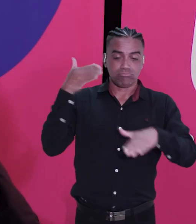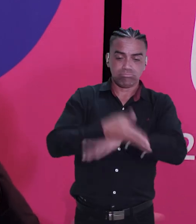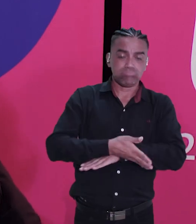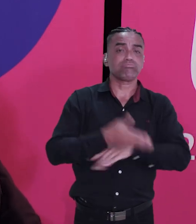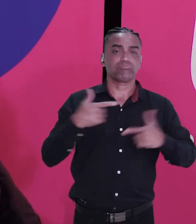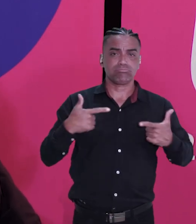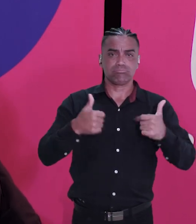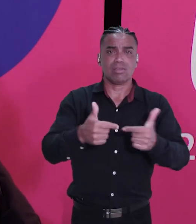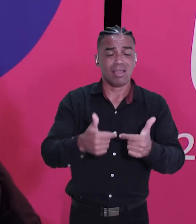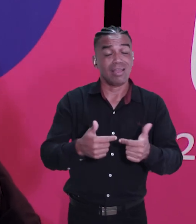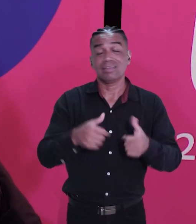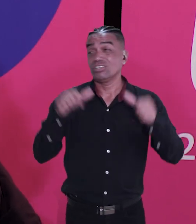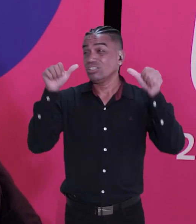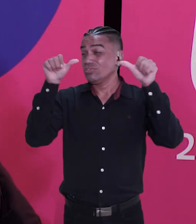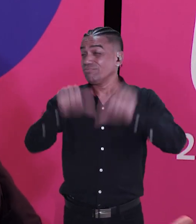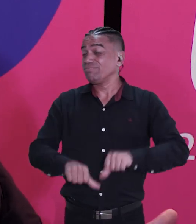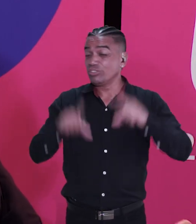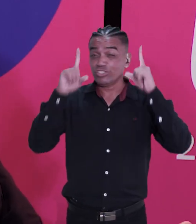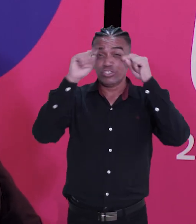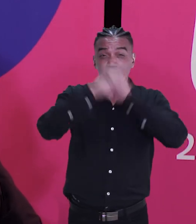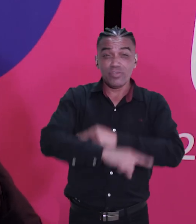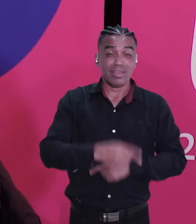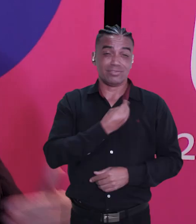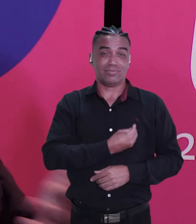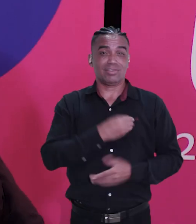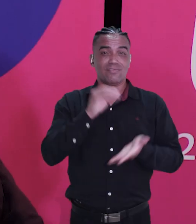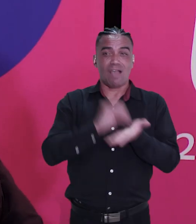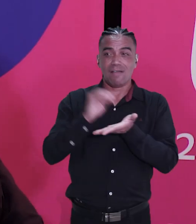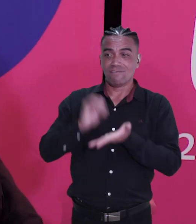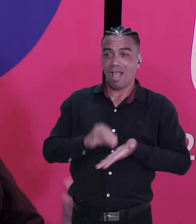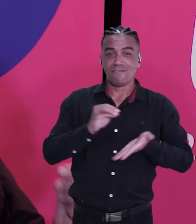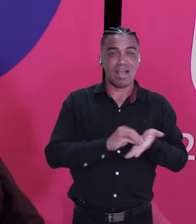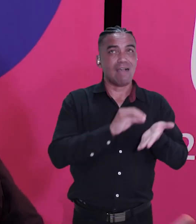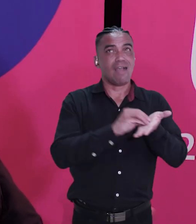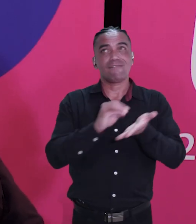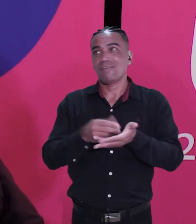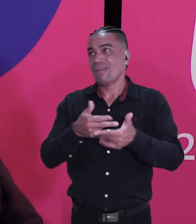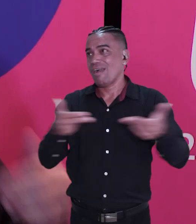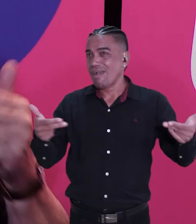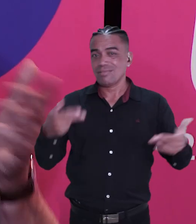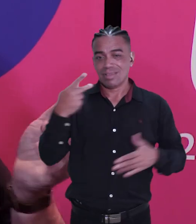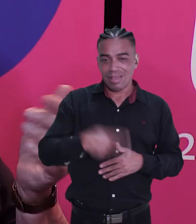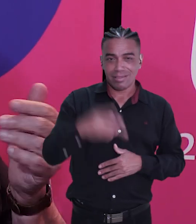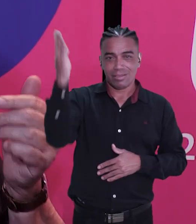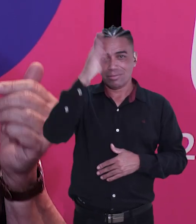e isso complicou mais ainda a vida, porque aí começou a faltar tudo no Brasil, começou a